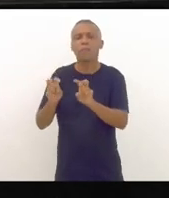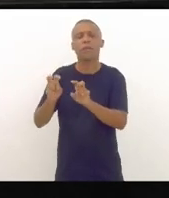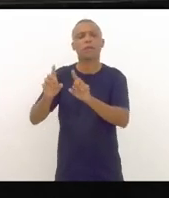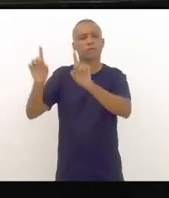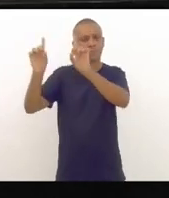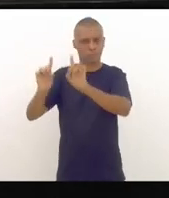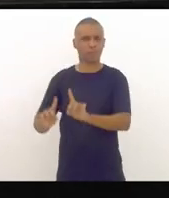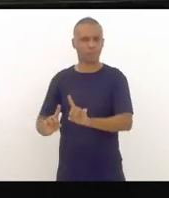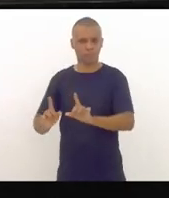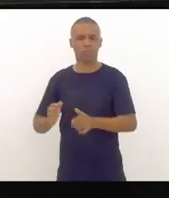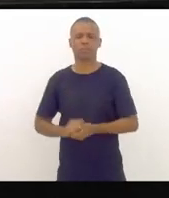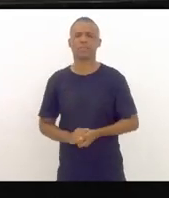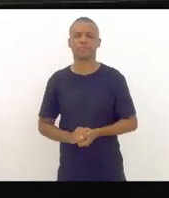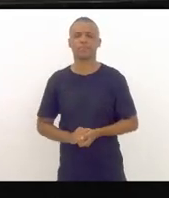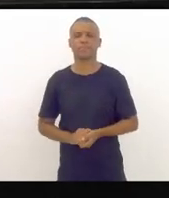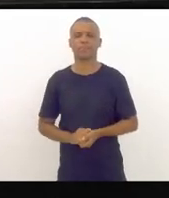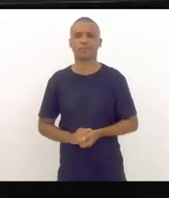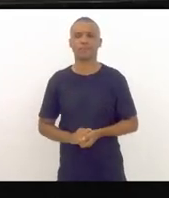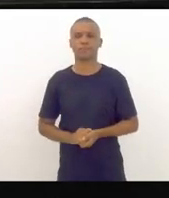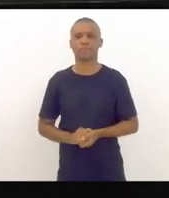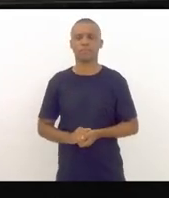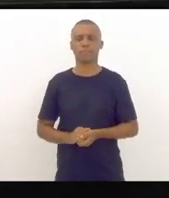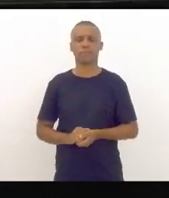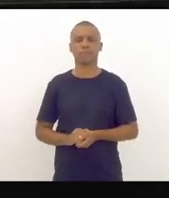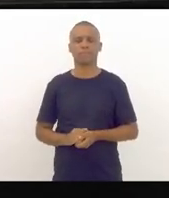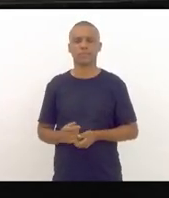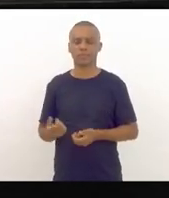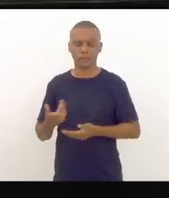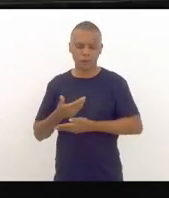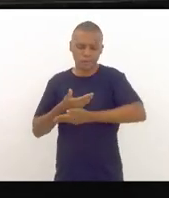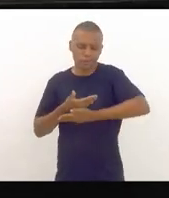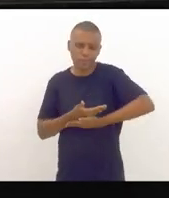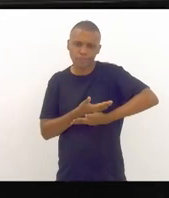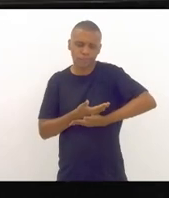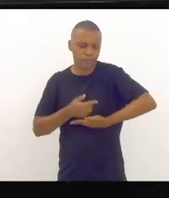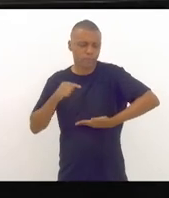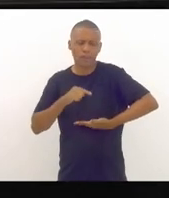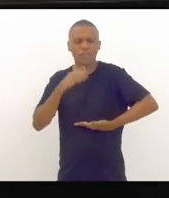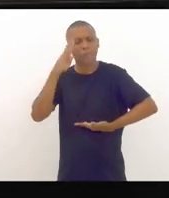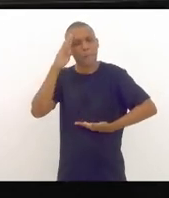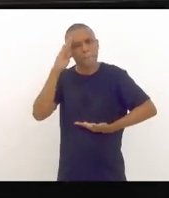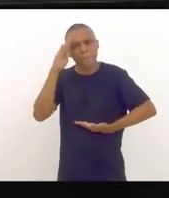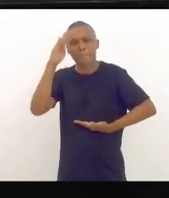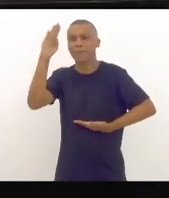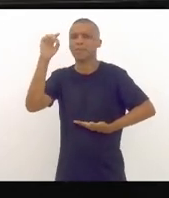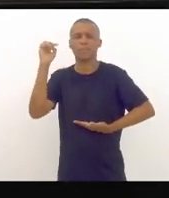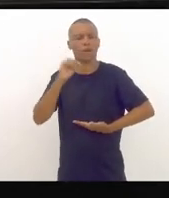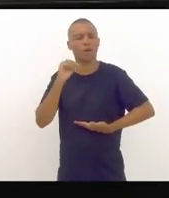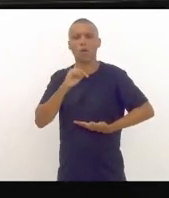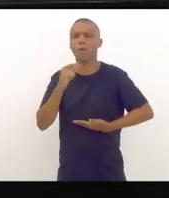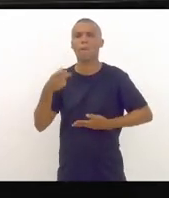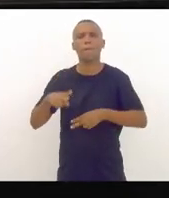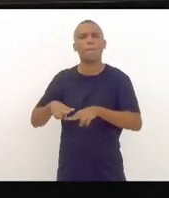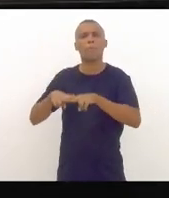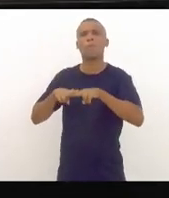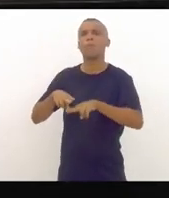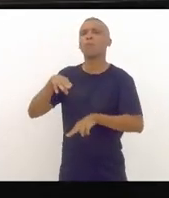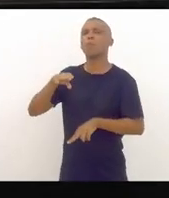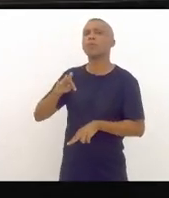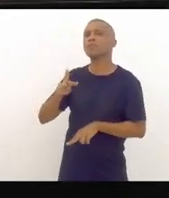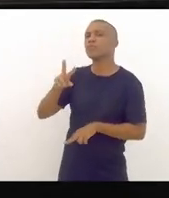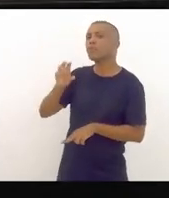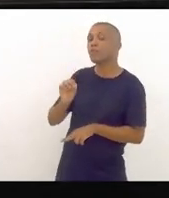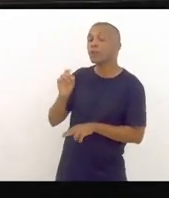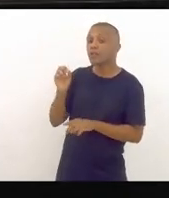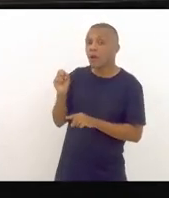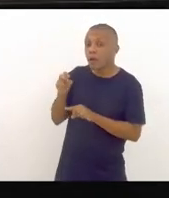deficiência. Então, assim, a IVE foi a minha principal, o principal motivo que eu entrei na política. Política,